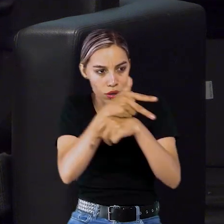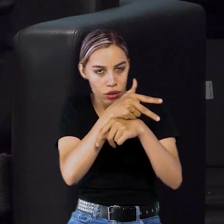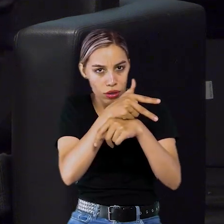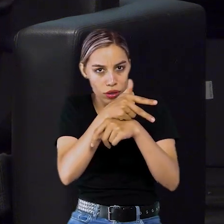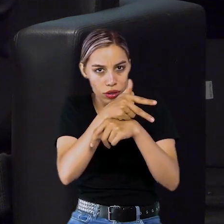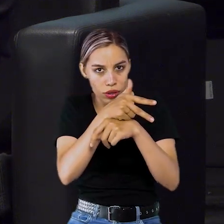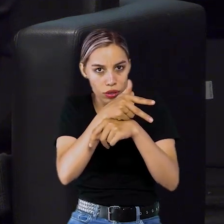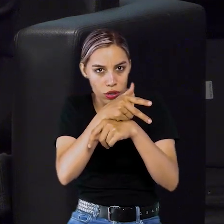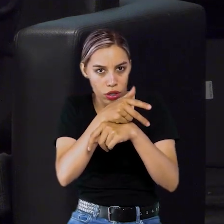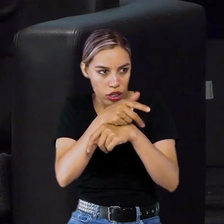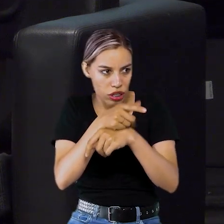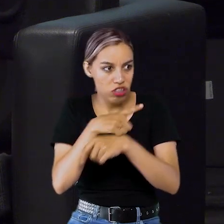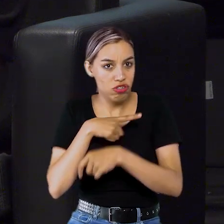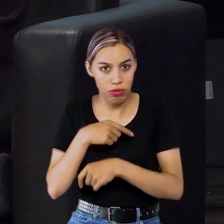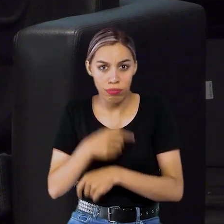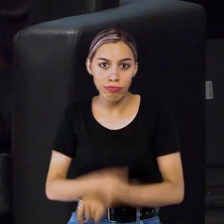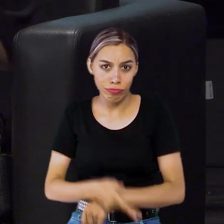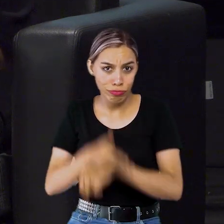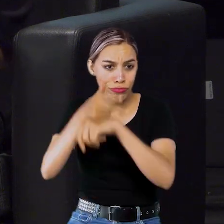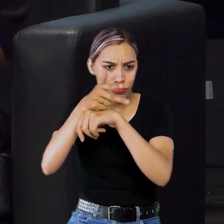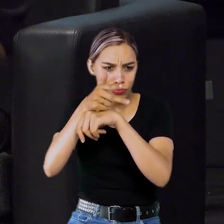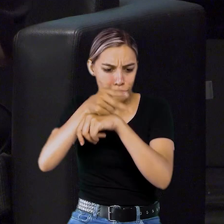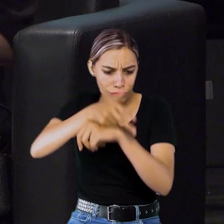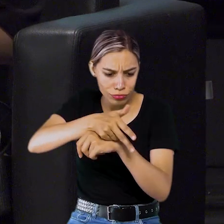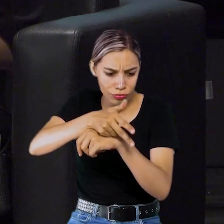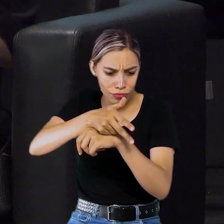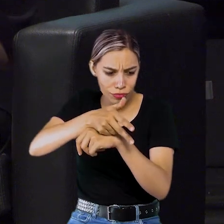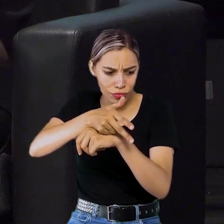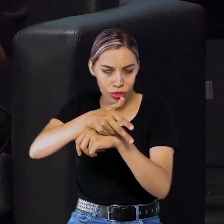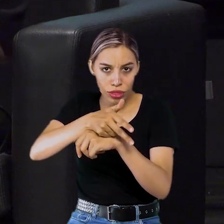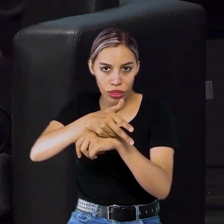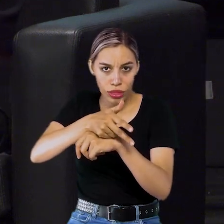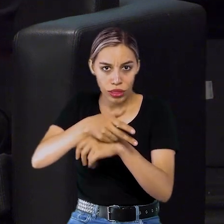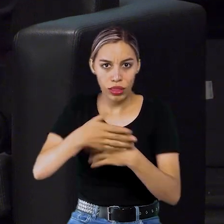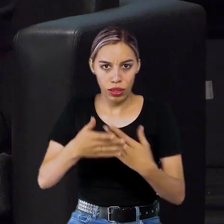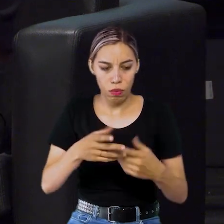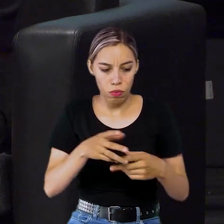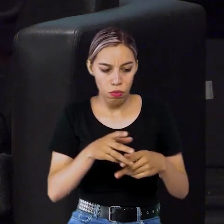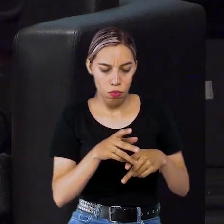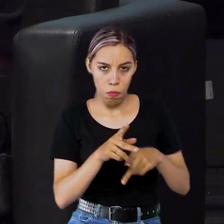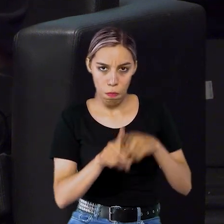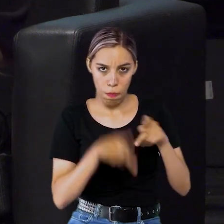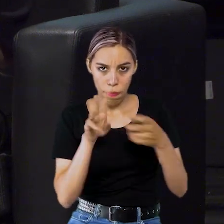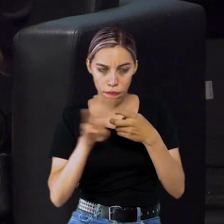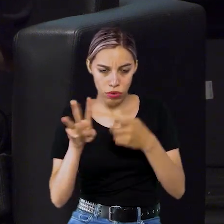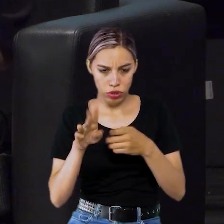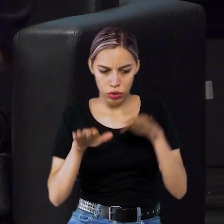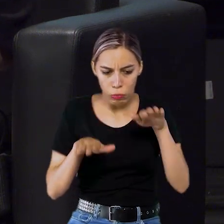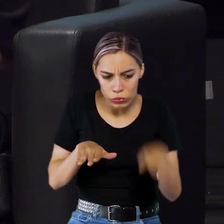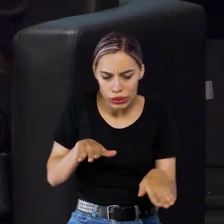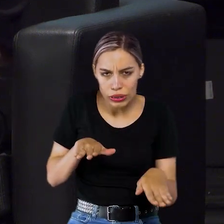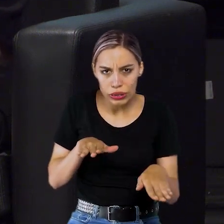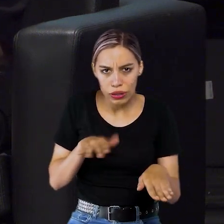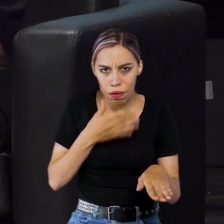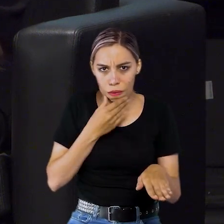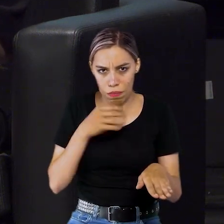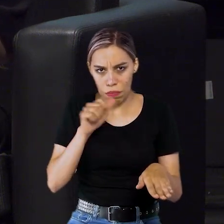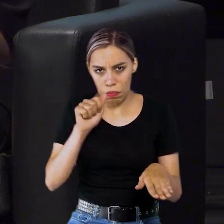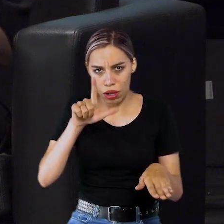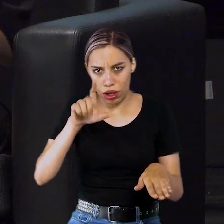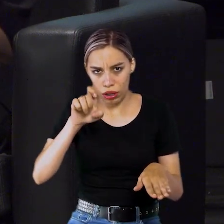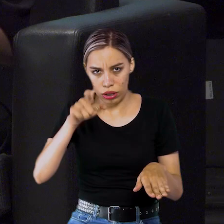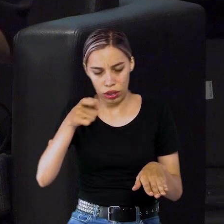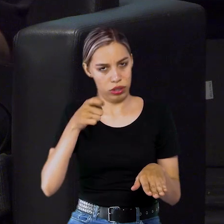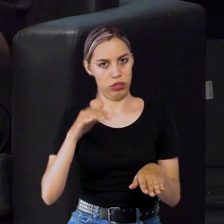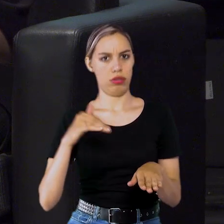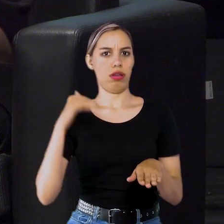vocês, nós somos baixinhos, né? Pequenos. E o povo Jupaú, que é da história, também é um povo baixinho. E o Alex é um homem alto. Então,